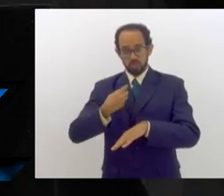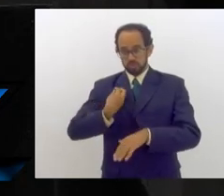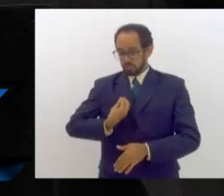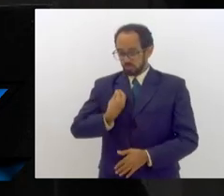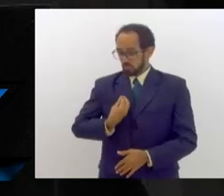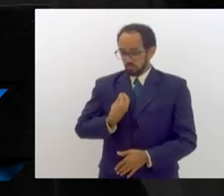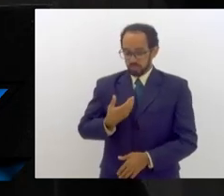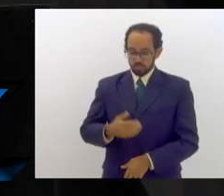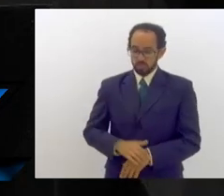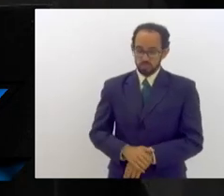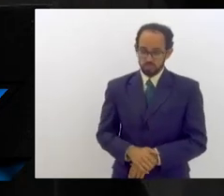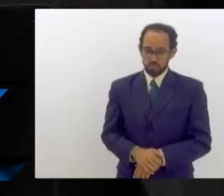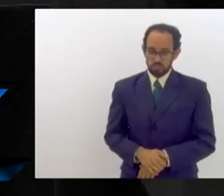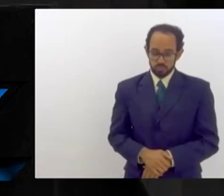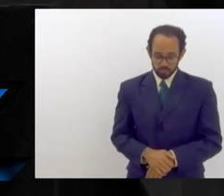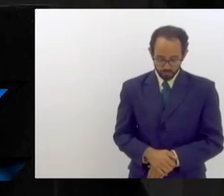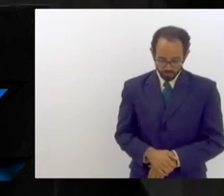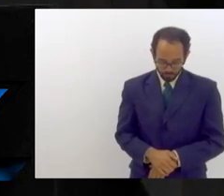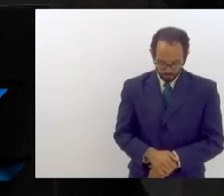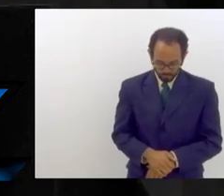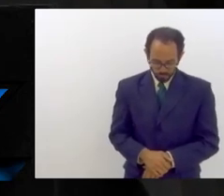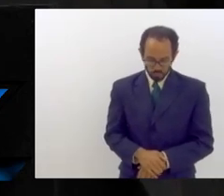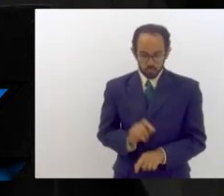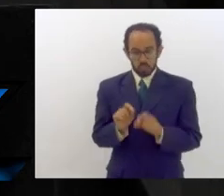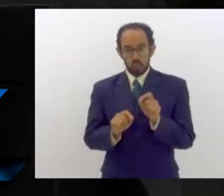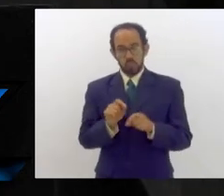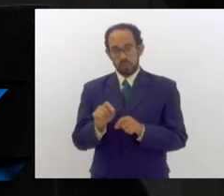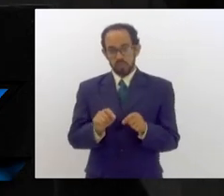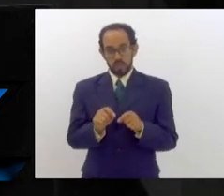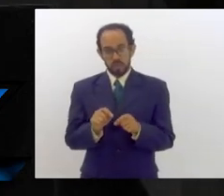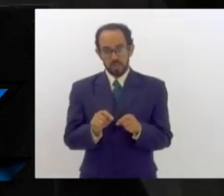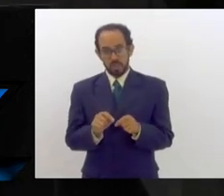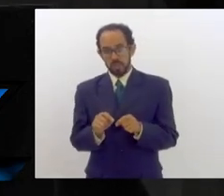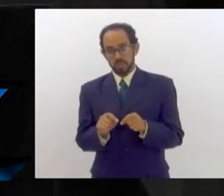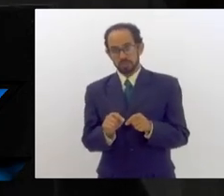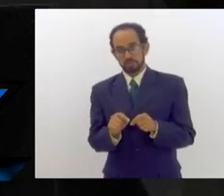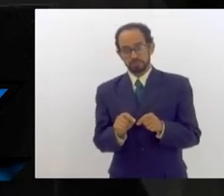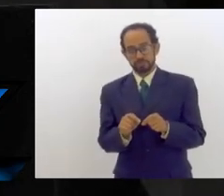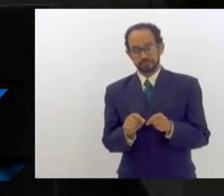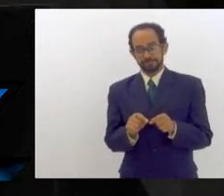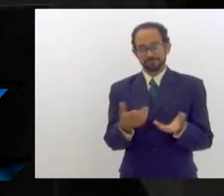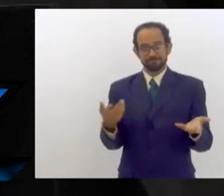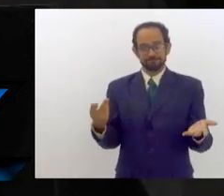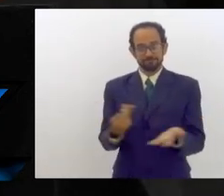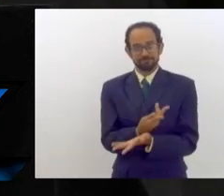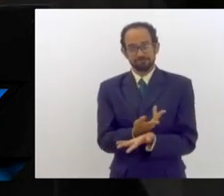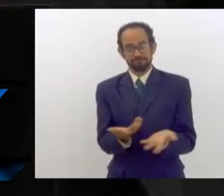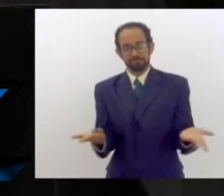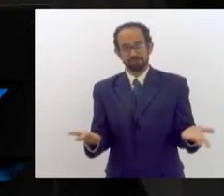onde o fenômeno da nomia tomou conta